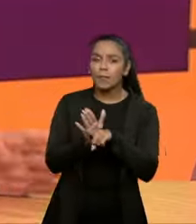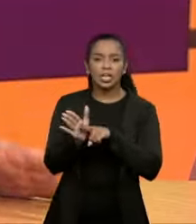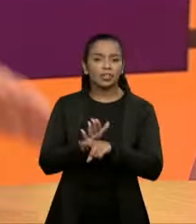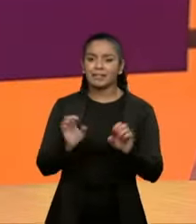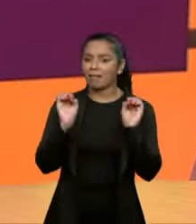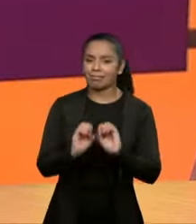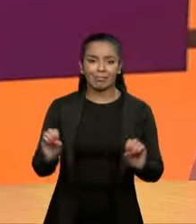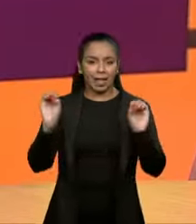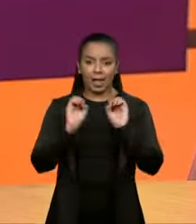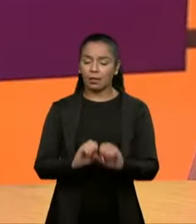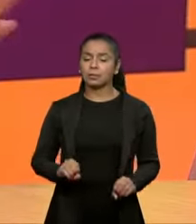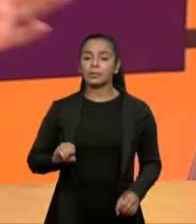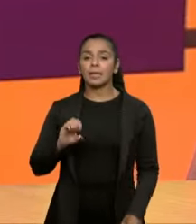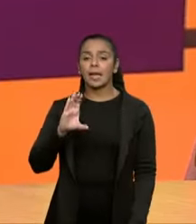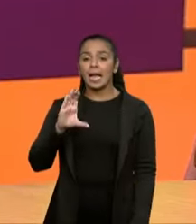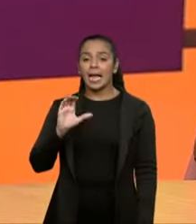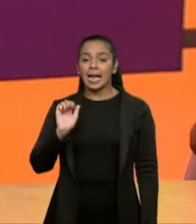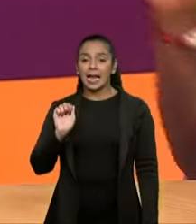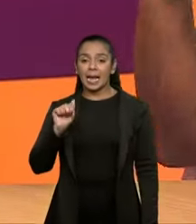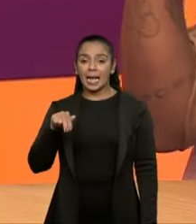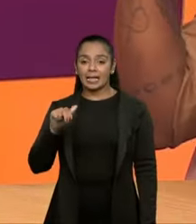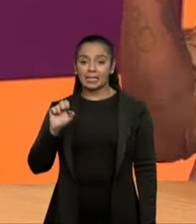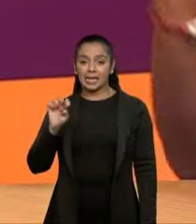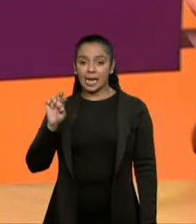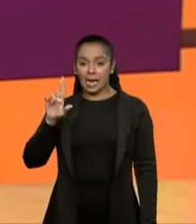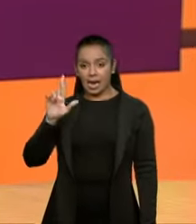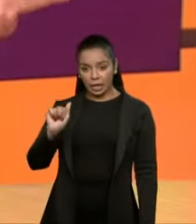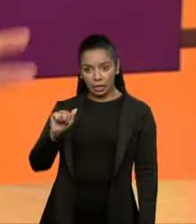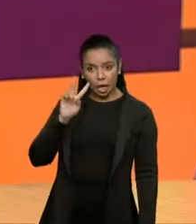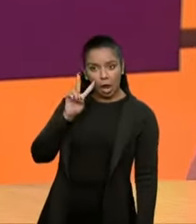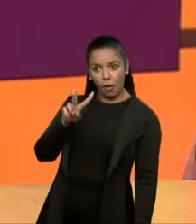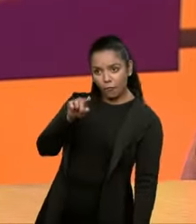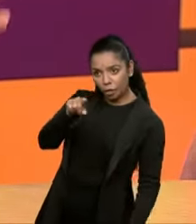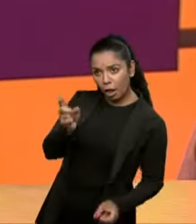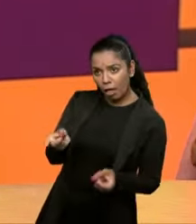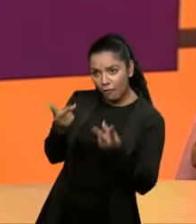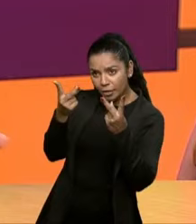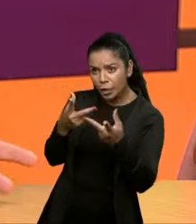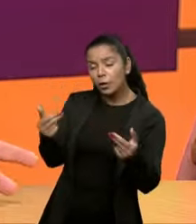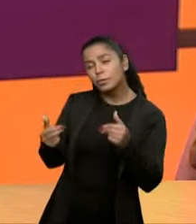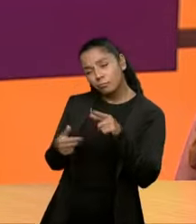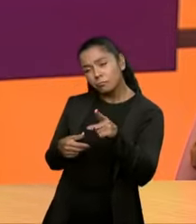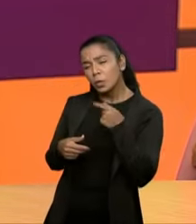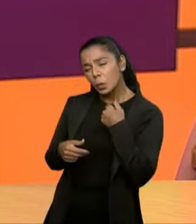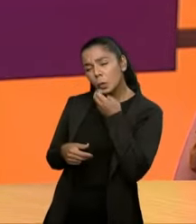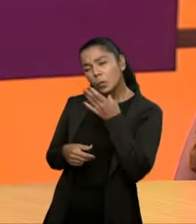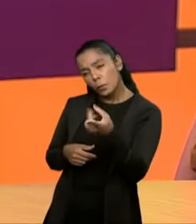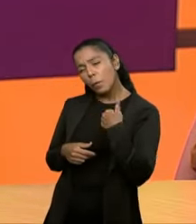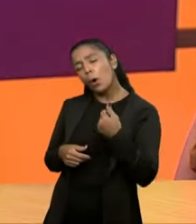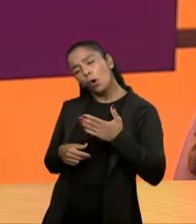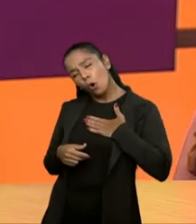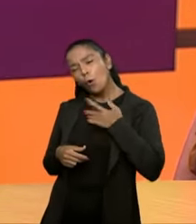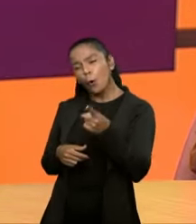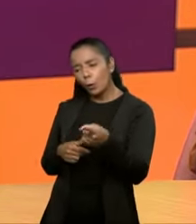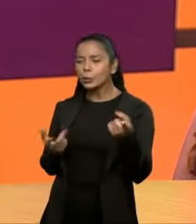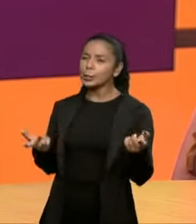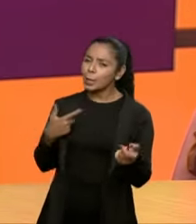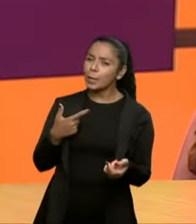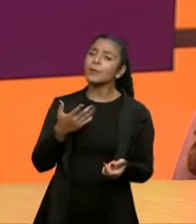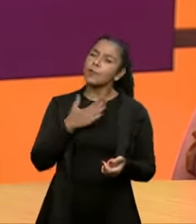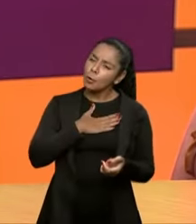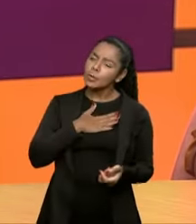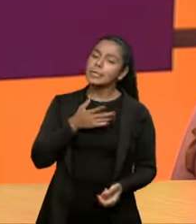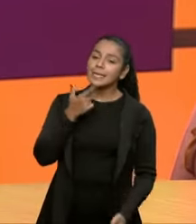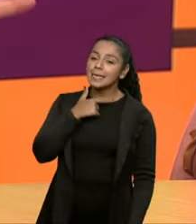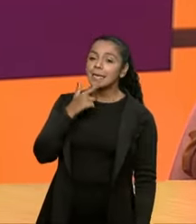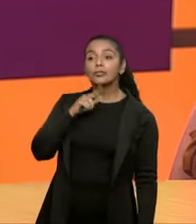nada. Eu vou pra Canastra, que eu sei que na Canastra eu vou conhecer, né? Eu paro, vejo uma mulher vendendo queijo. É isso. E a senhora, tá tudo bom, pão, gosto de você, pô, puxa o seu queijo. Eu